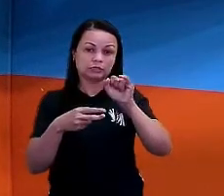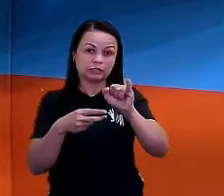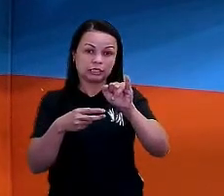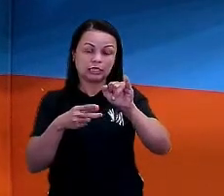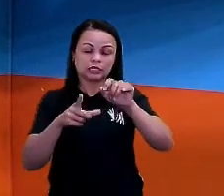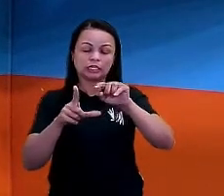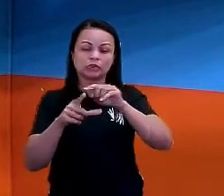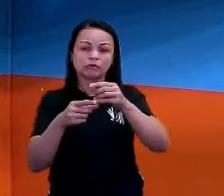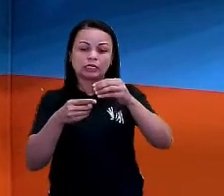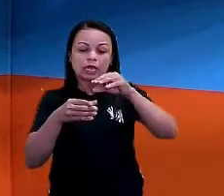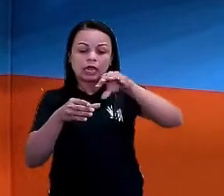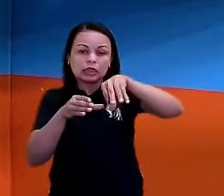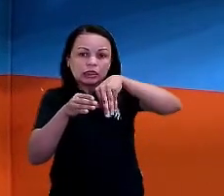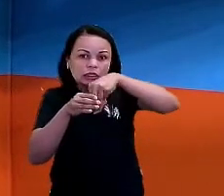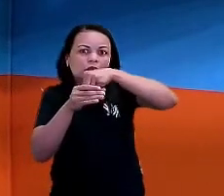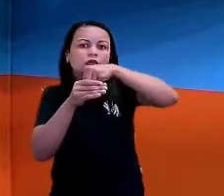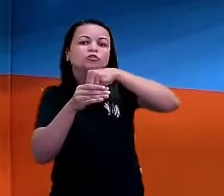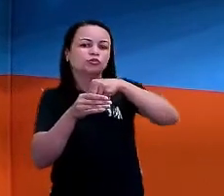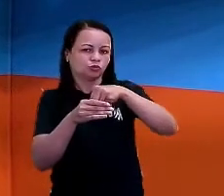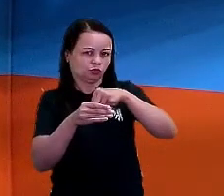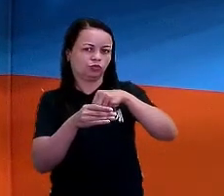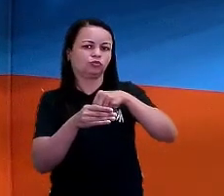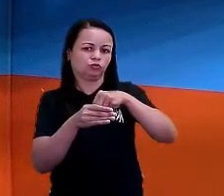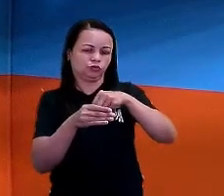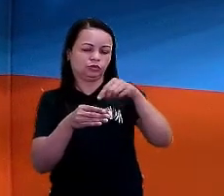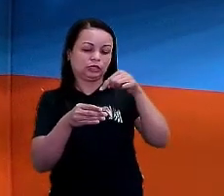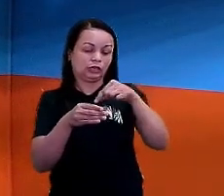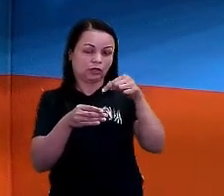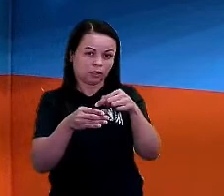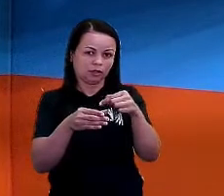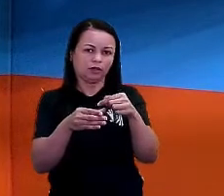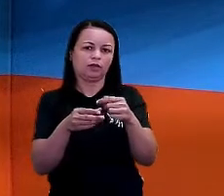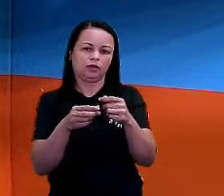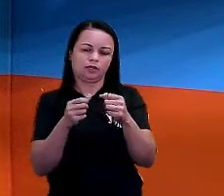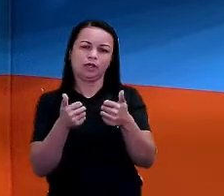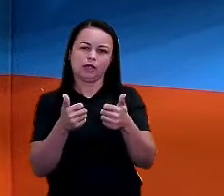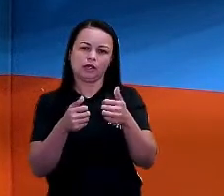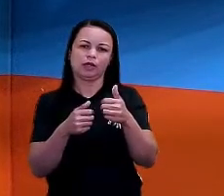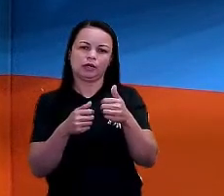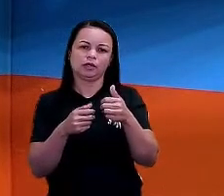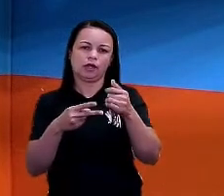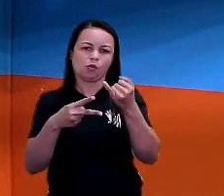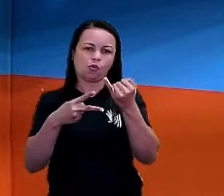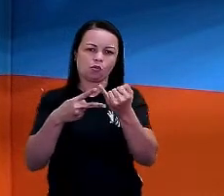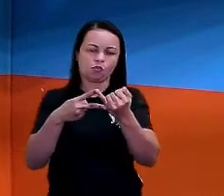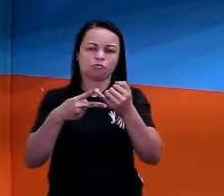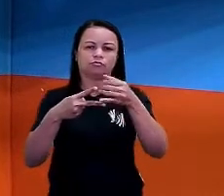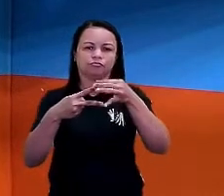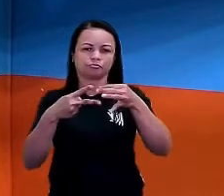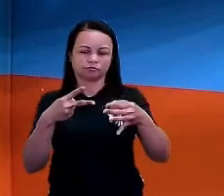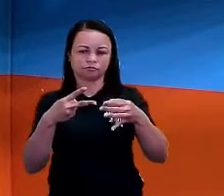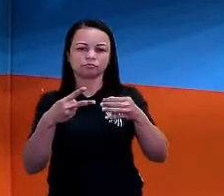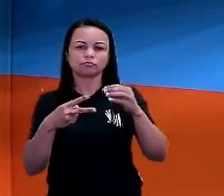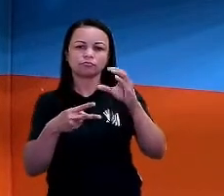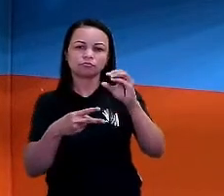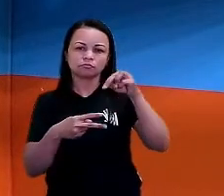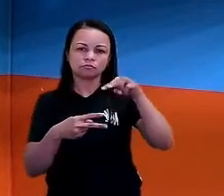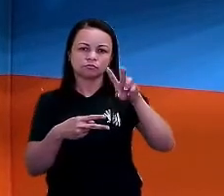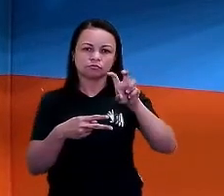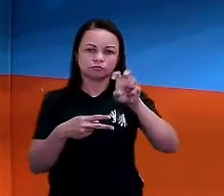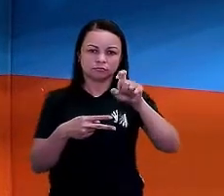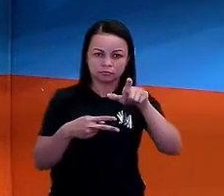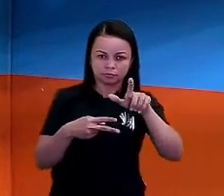reta estiver totalmente inserido dentro do polígono, é um polígono convexo. Se